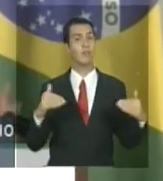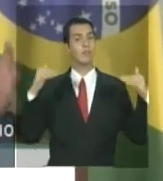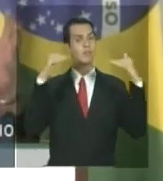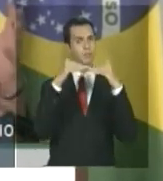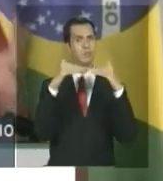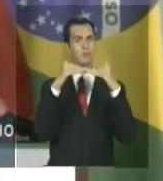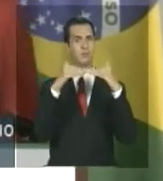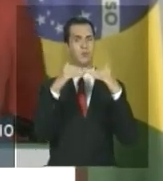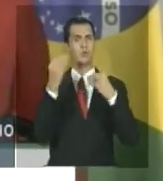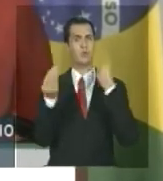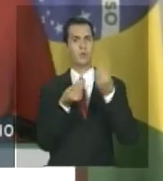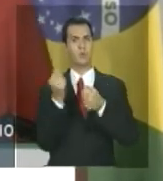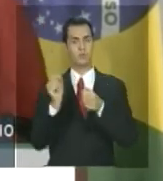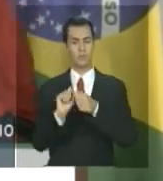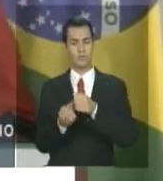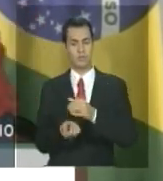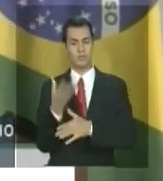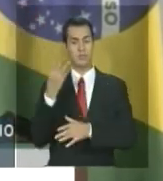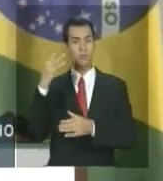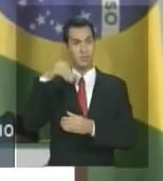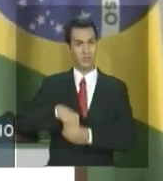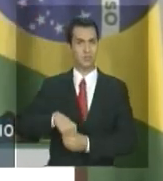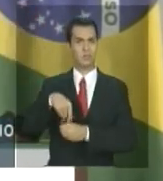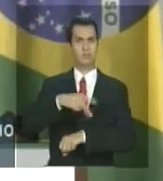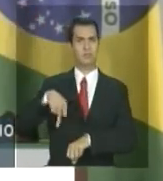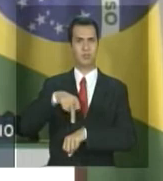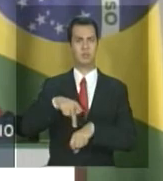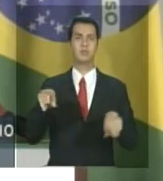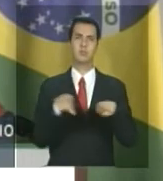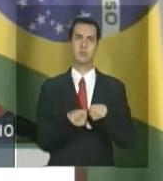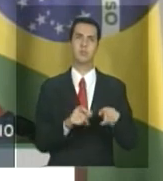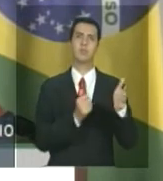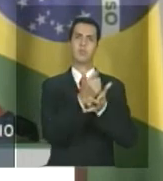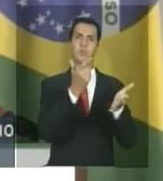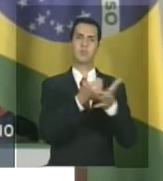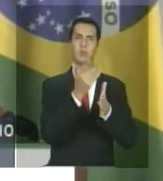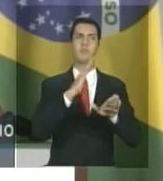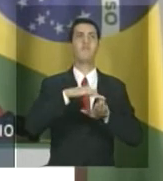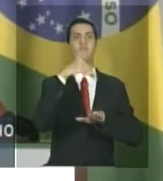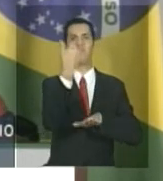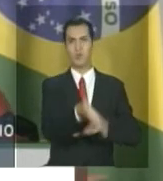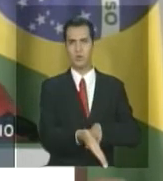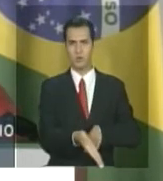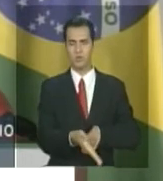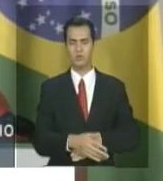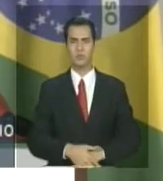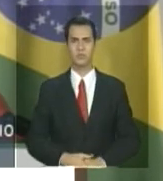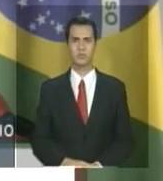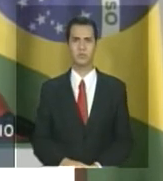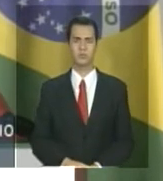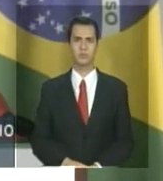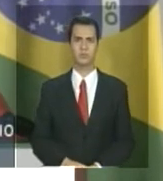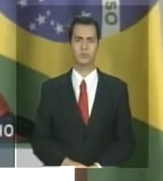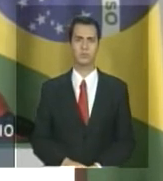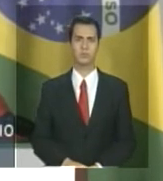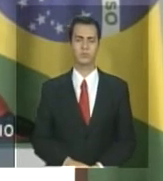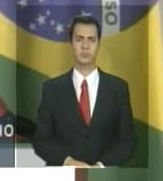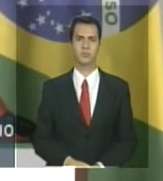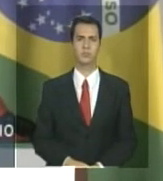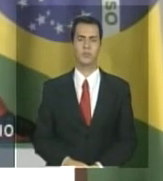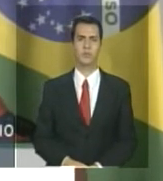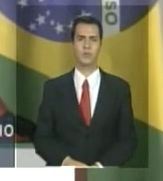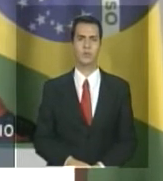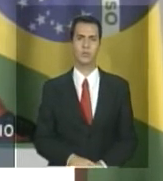a produção dentro do país com a importação fora do país. Para isso, hoje